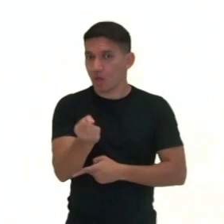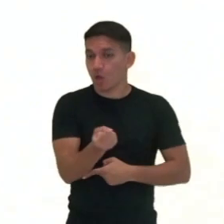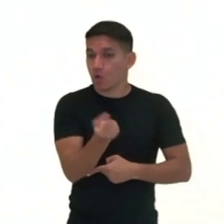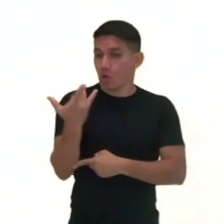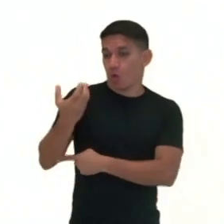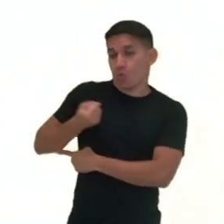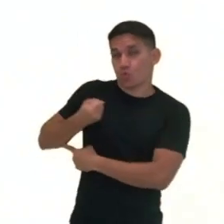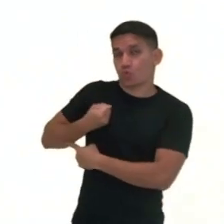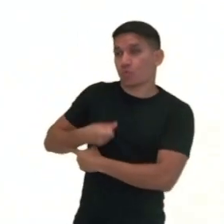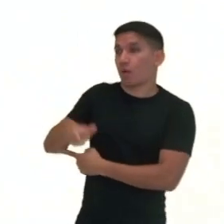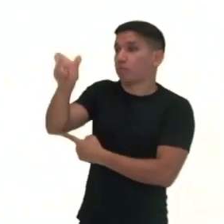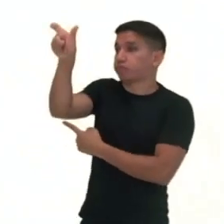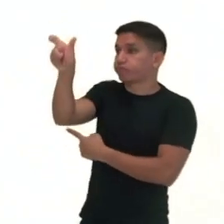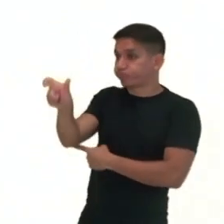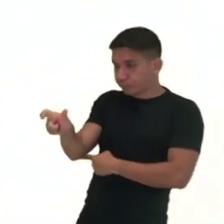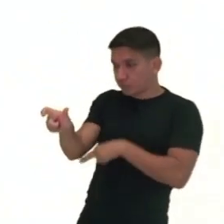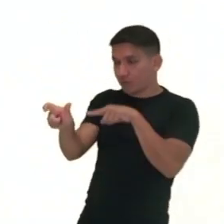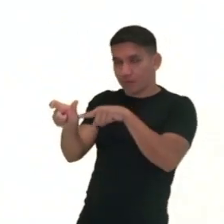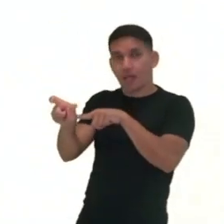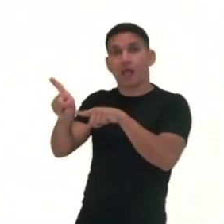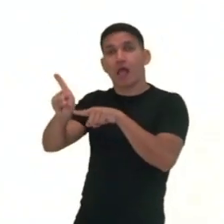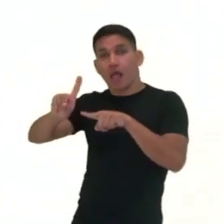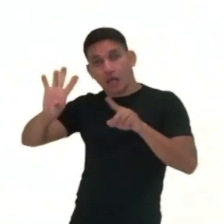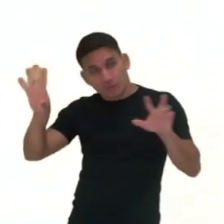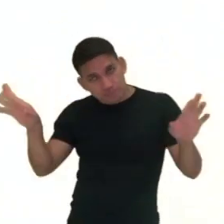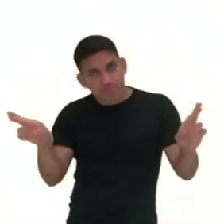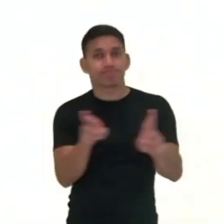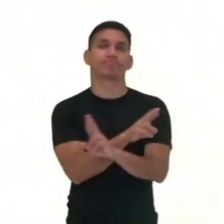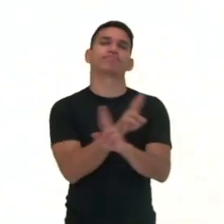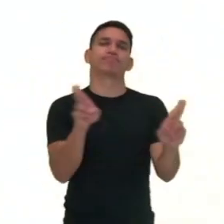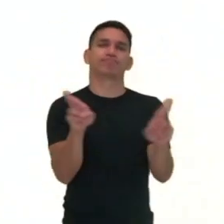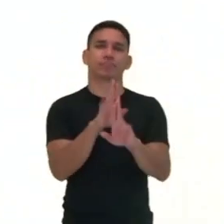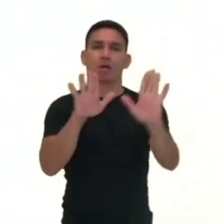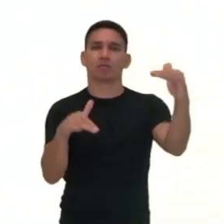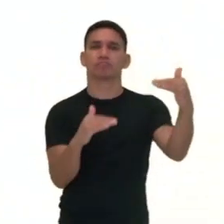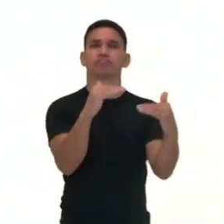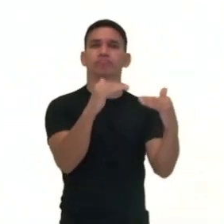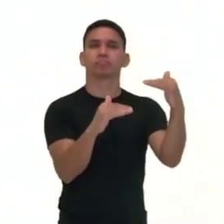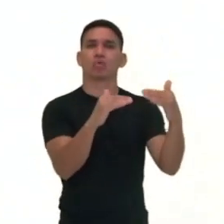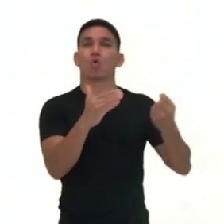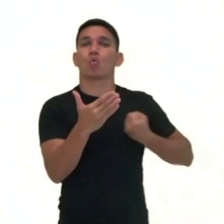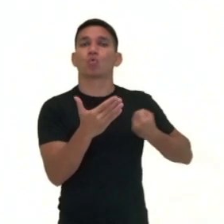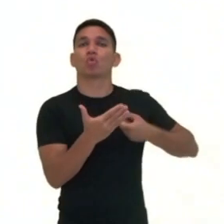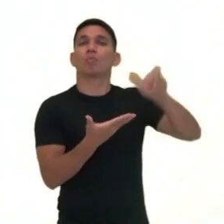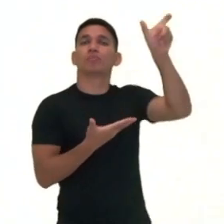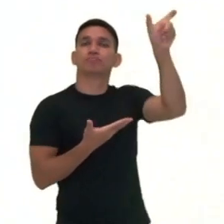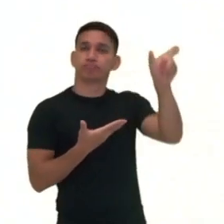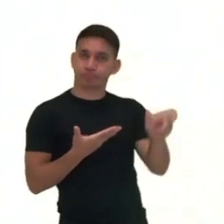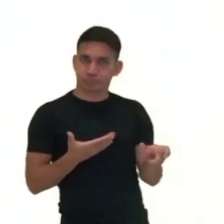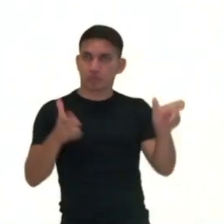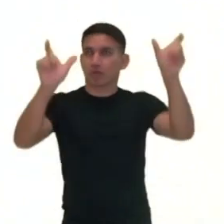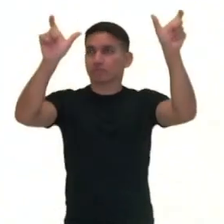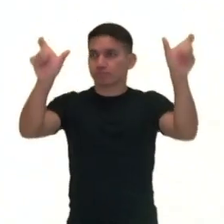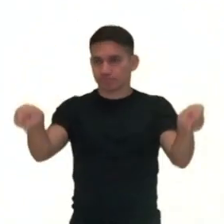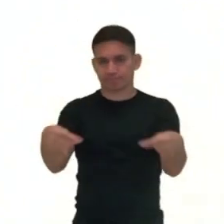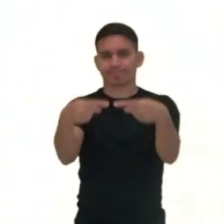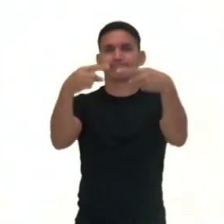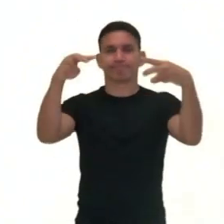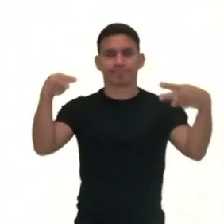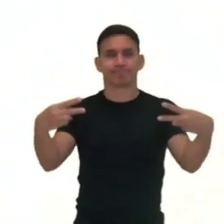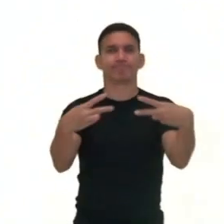primeira coluna, eles são diretamente proporcionais aos números da segunda